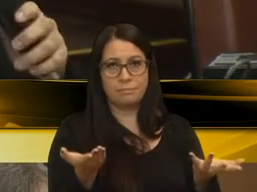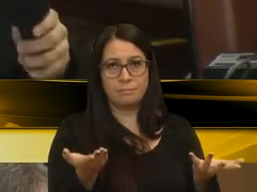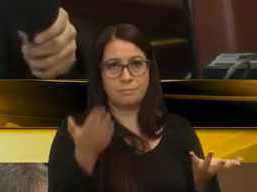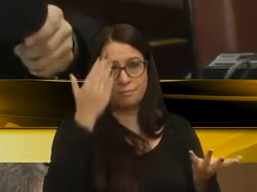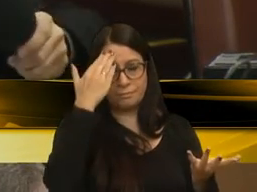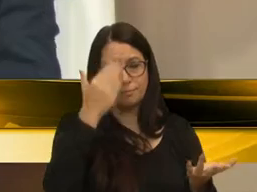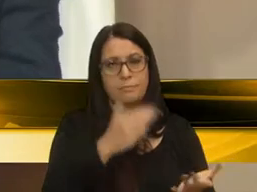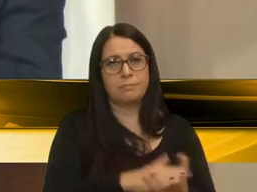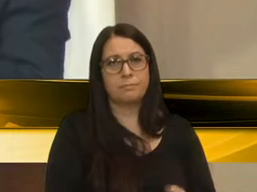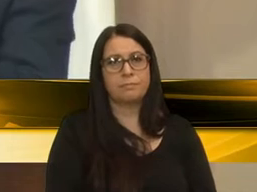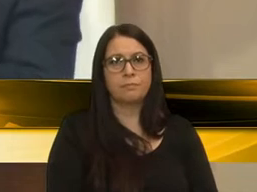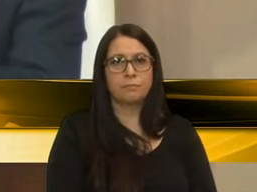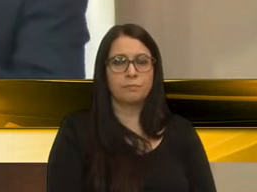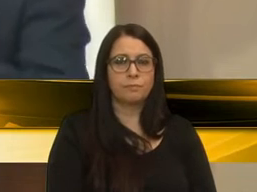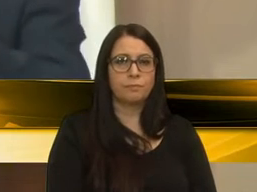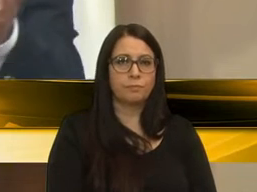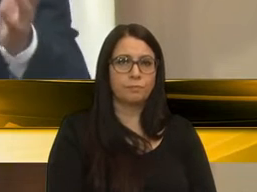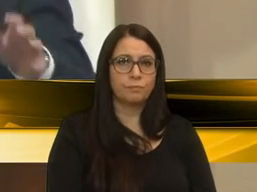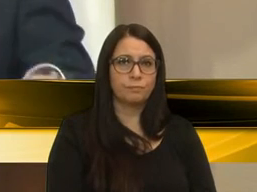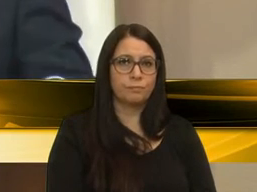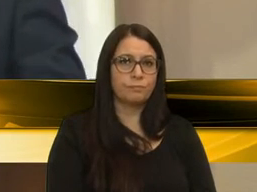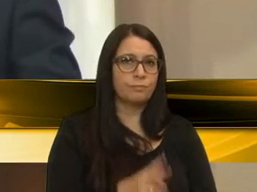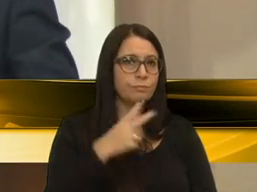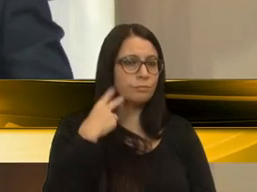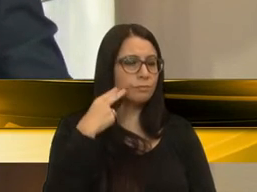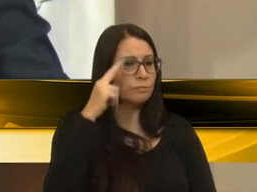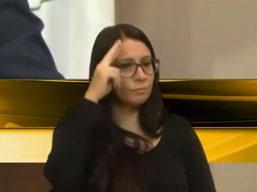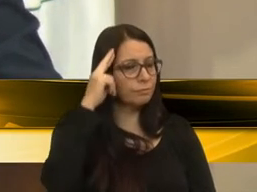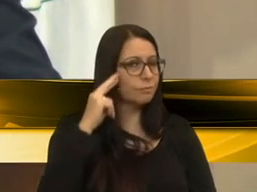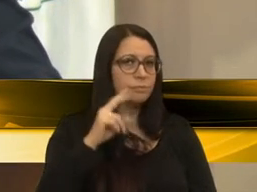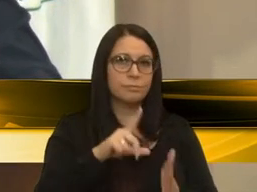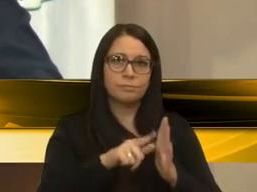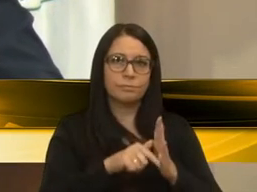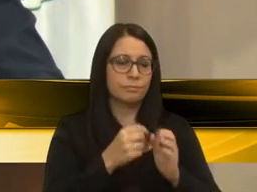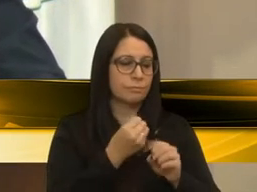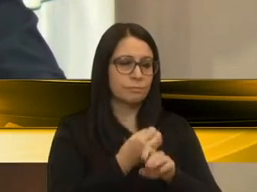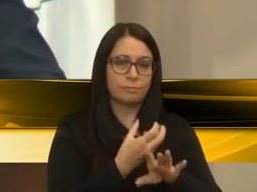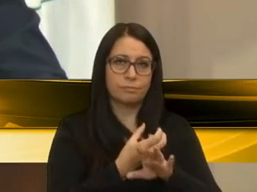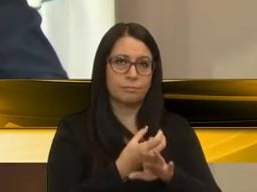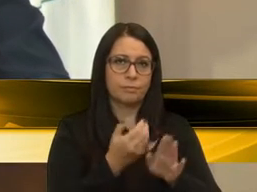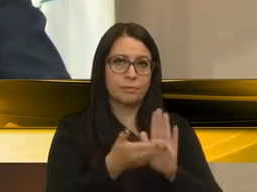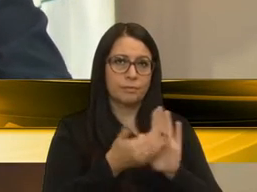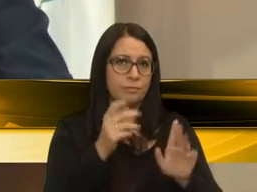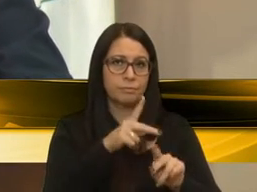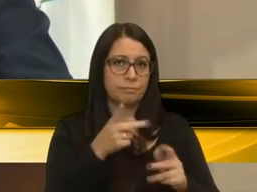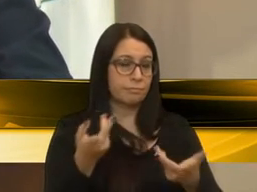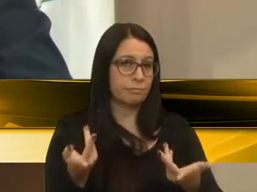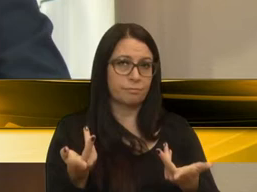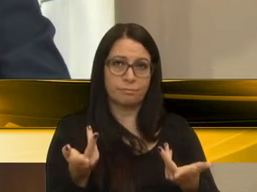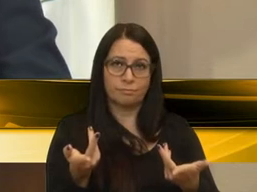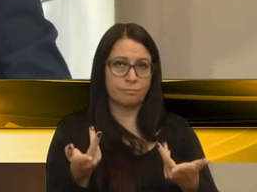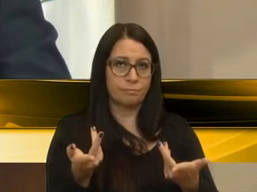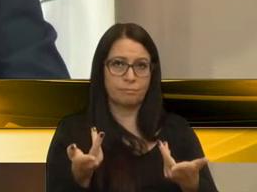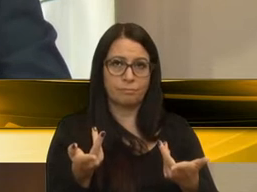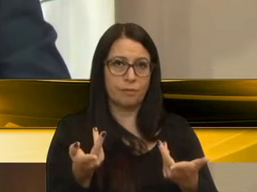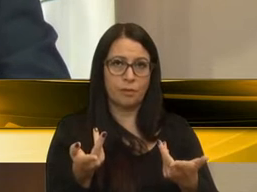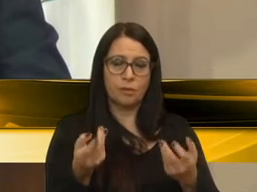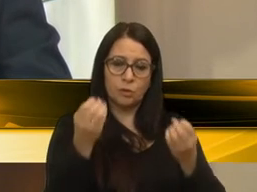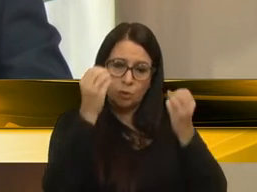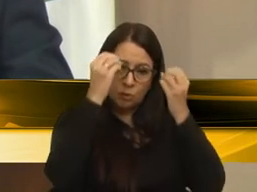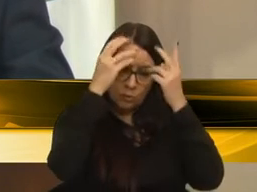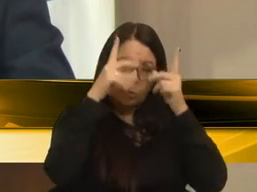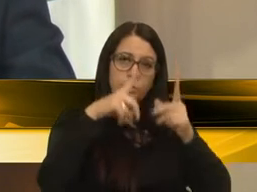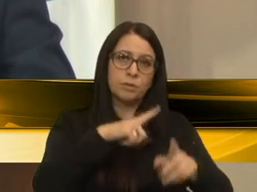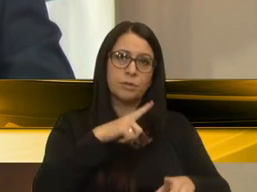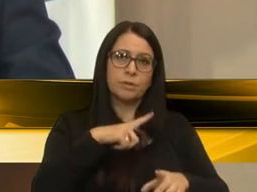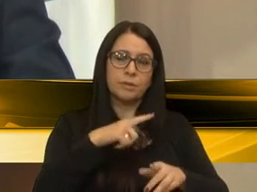Obrigado. Bom, vereador Rafael, depois que a SMED tira uma professora com o conhecimento